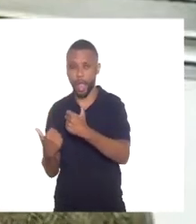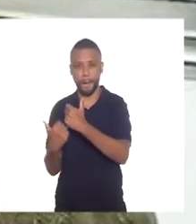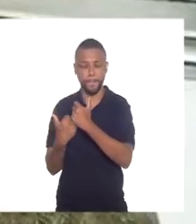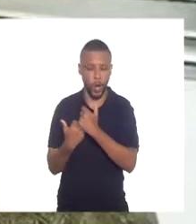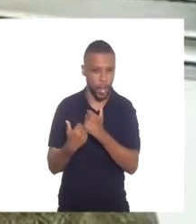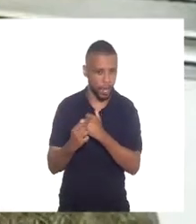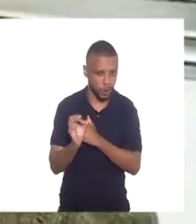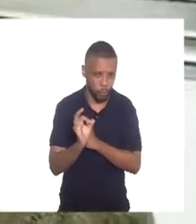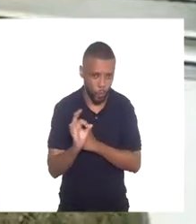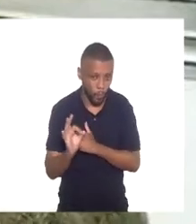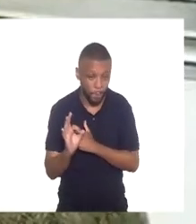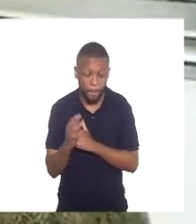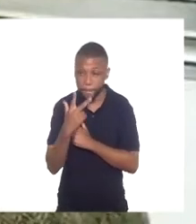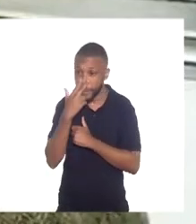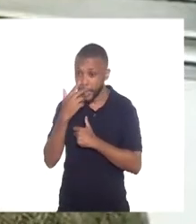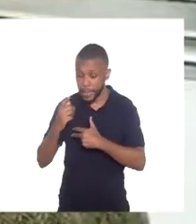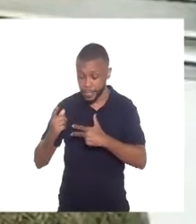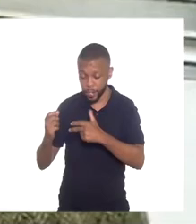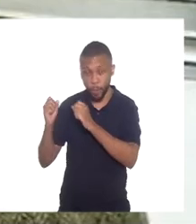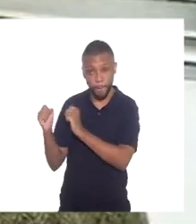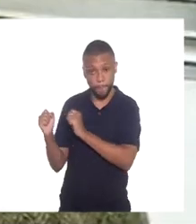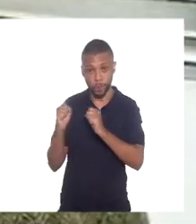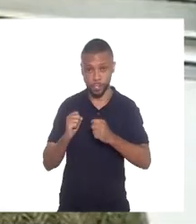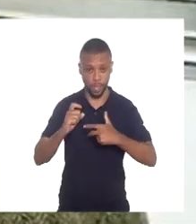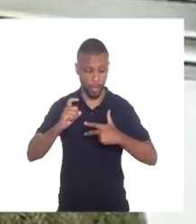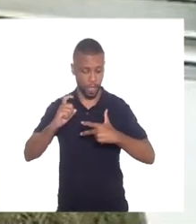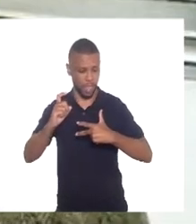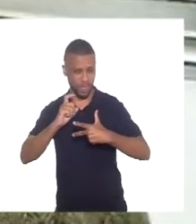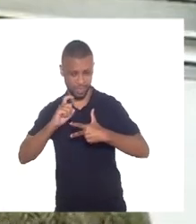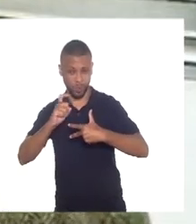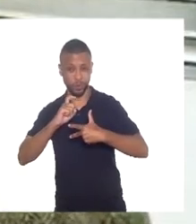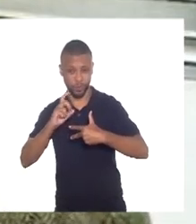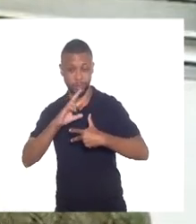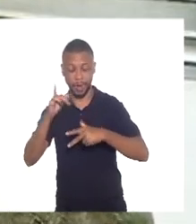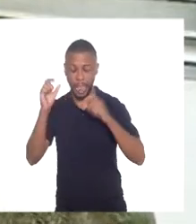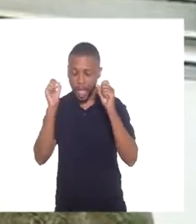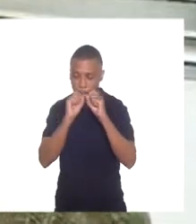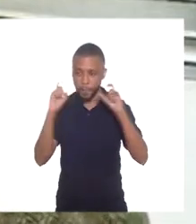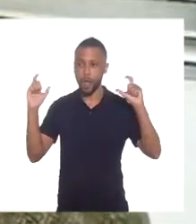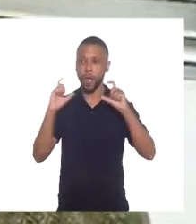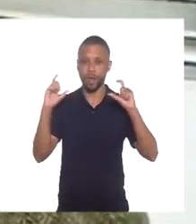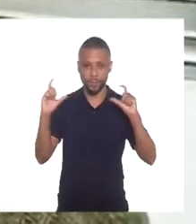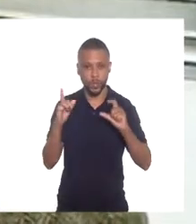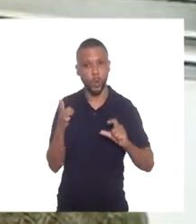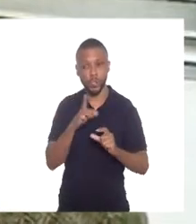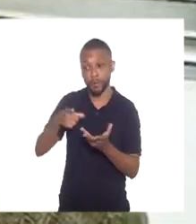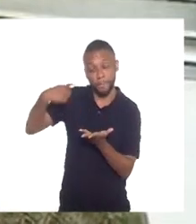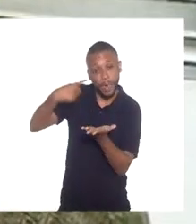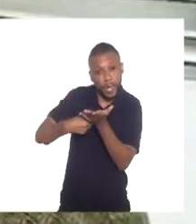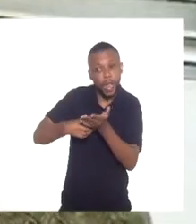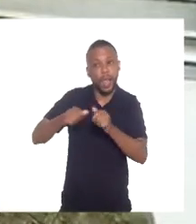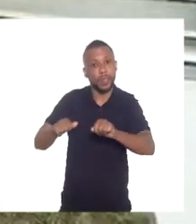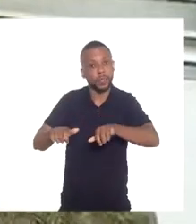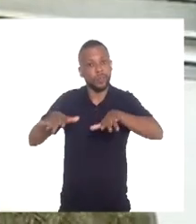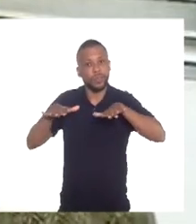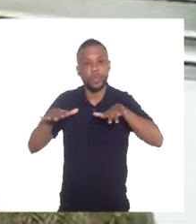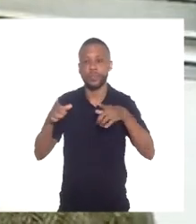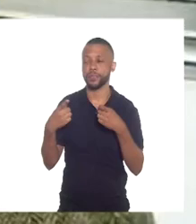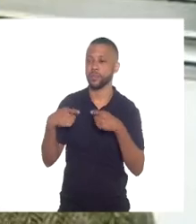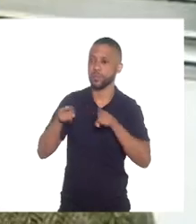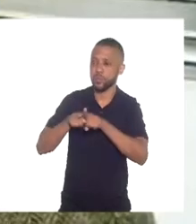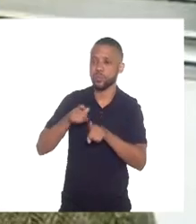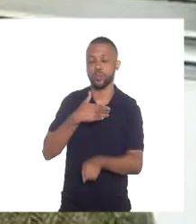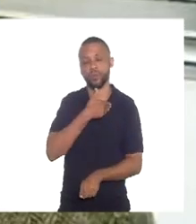vai acordar, e a senhora conseguiu essa audiência sobre temática com o governador,